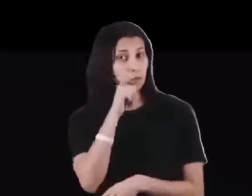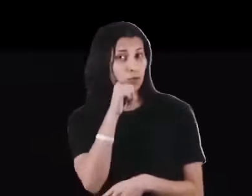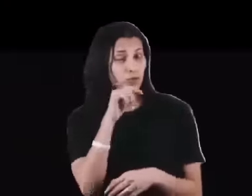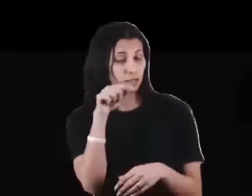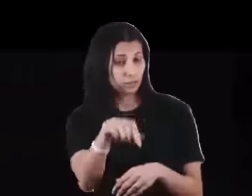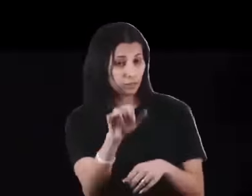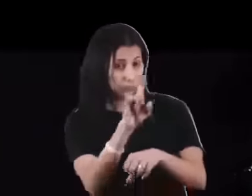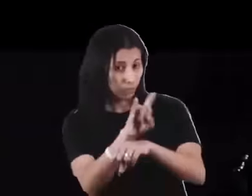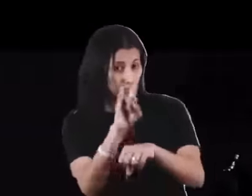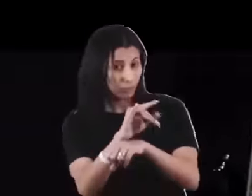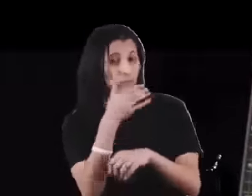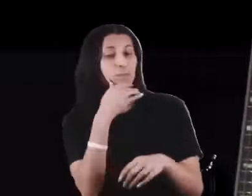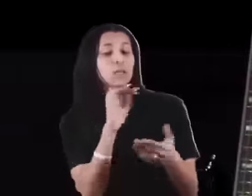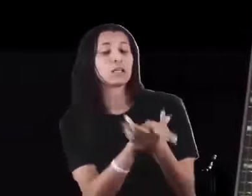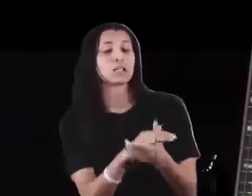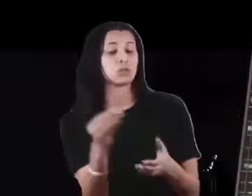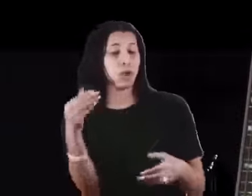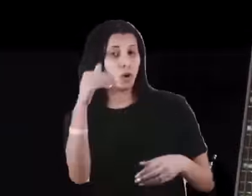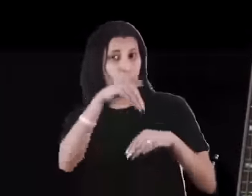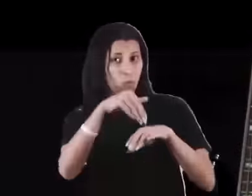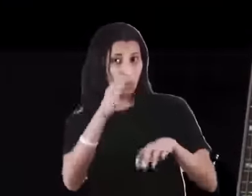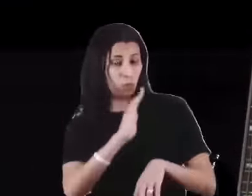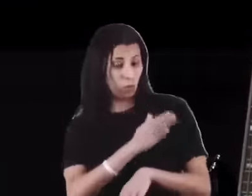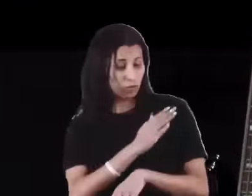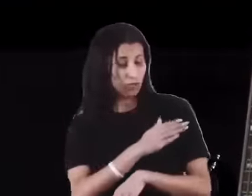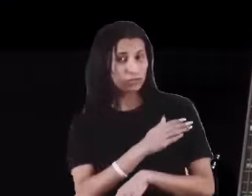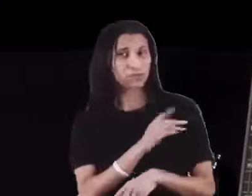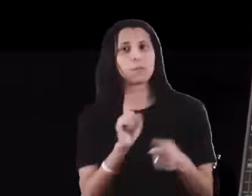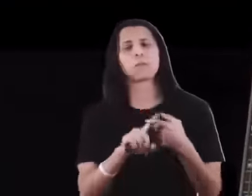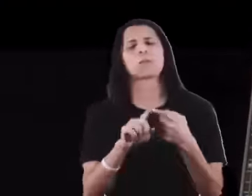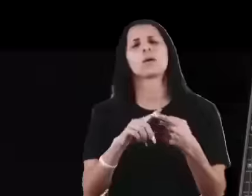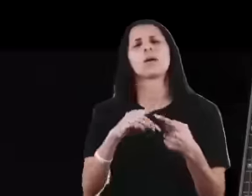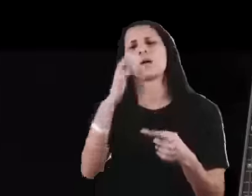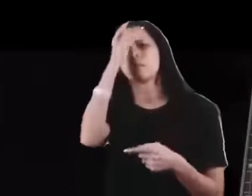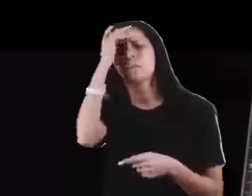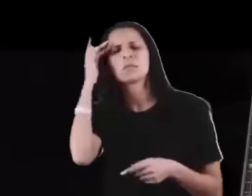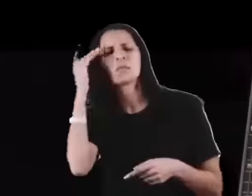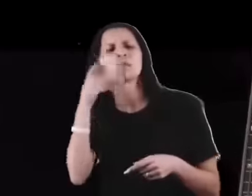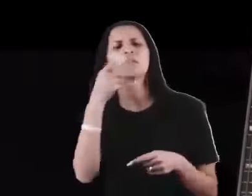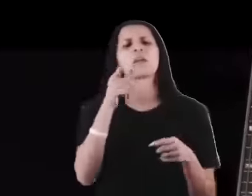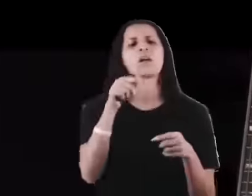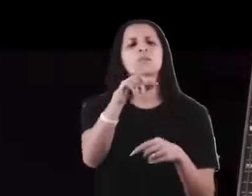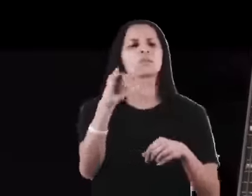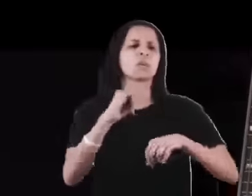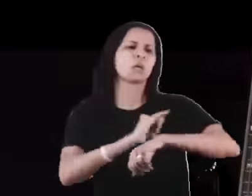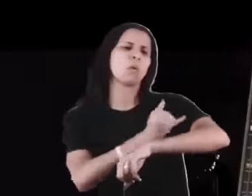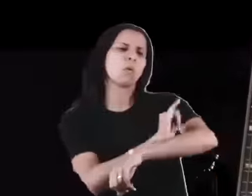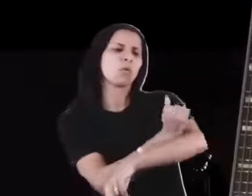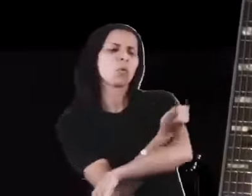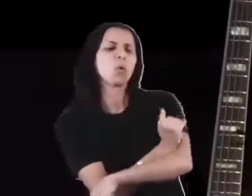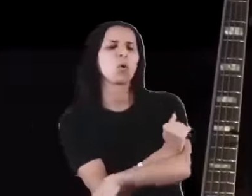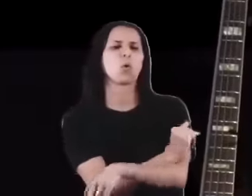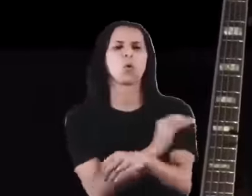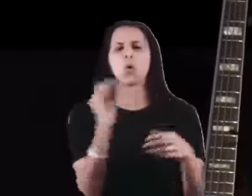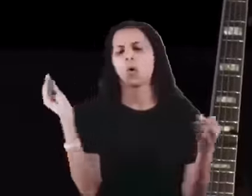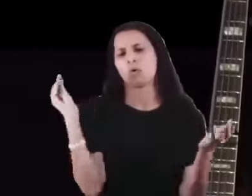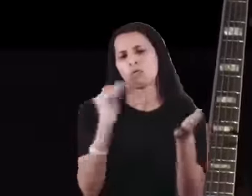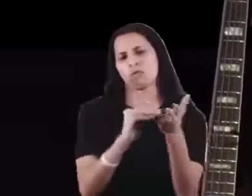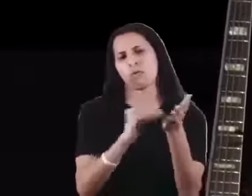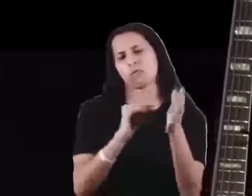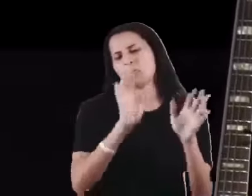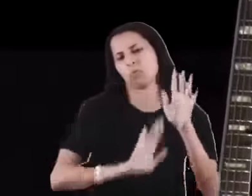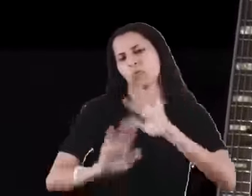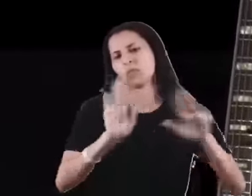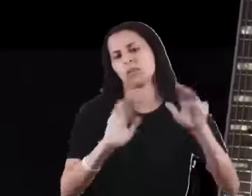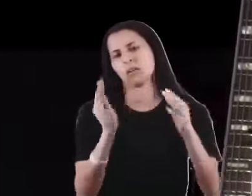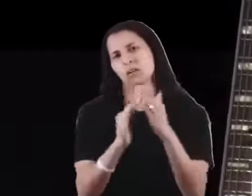foi traída pelo marido e carrega a culpa no coração porque alguém disse assim é por que você engordou porque você não cuidava bem da sua casa porque